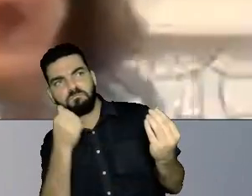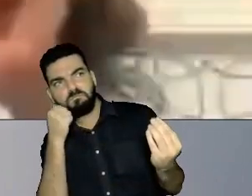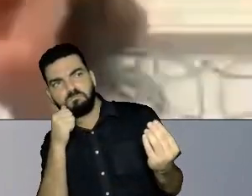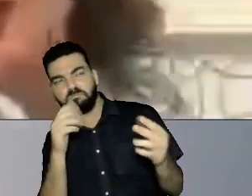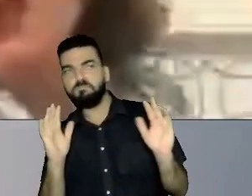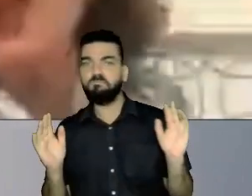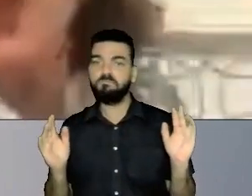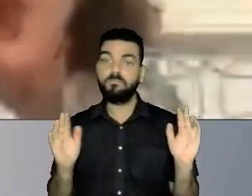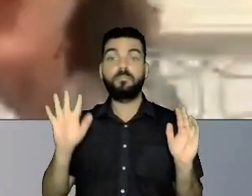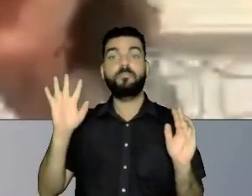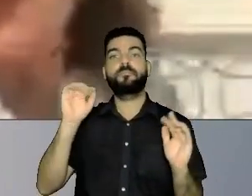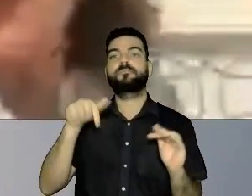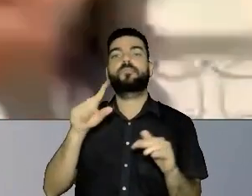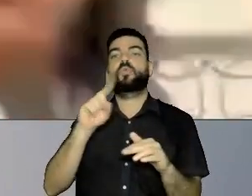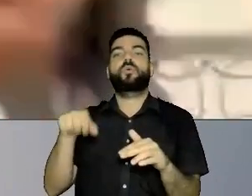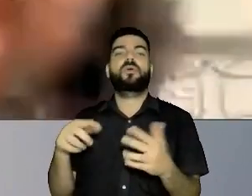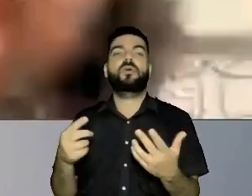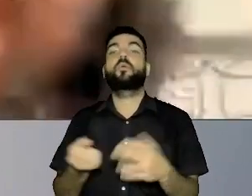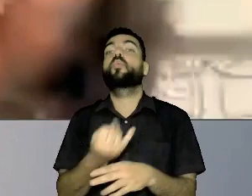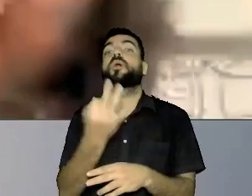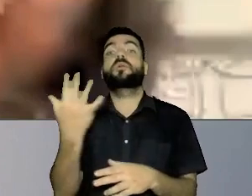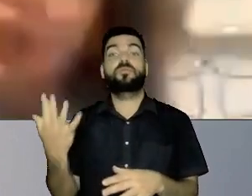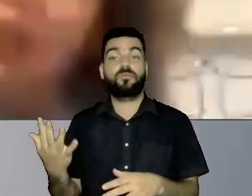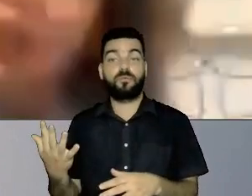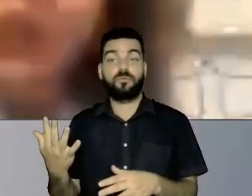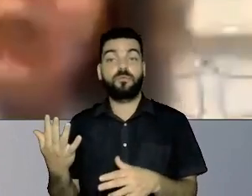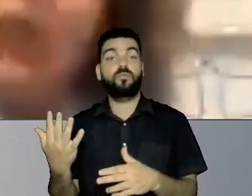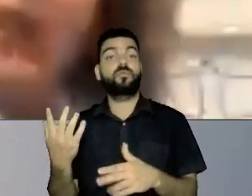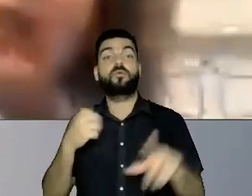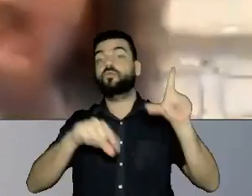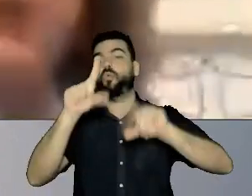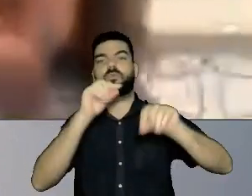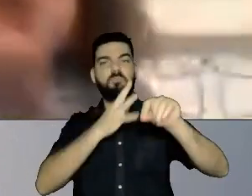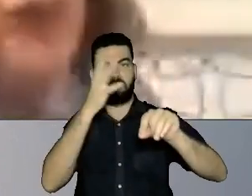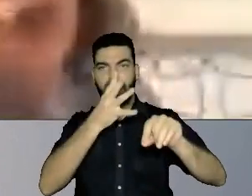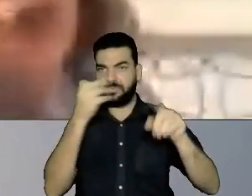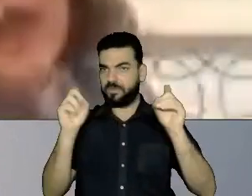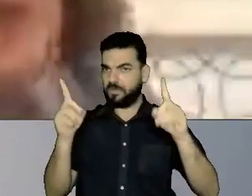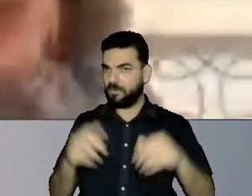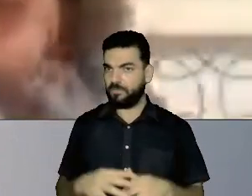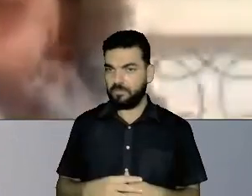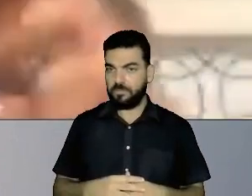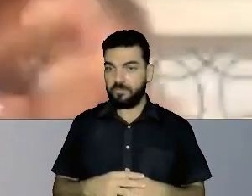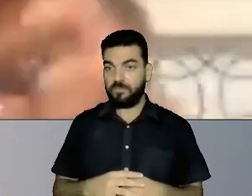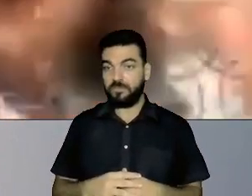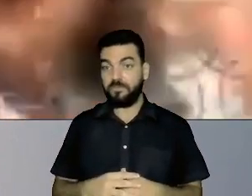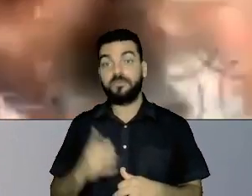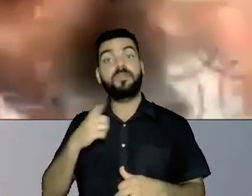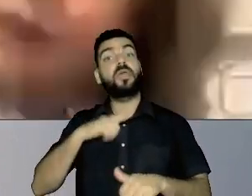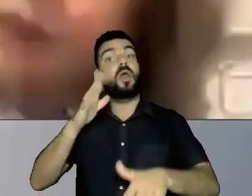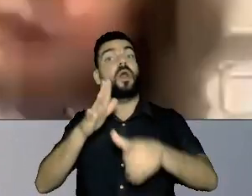não é quantidade, a gente não pode escolher qualquer pessoa, tem uma curadoria, tem